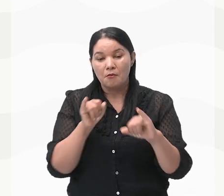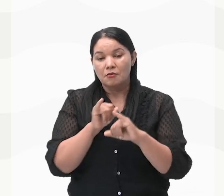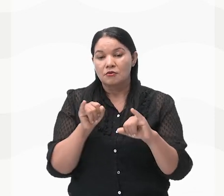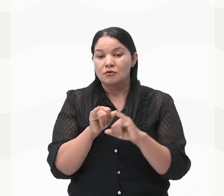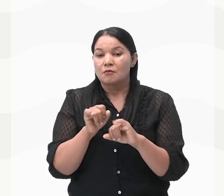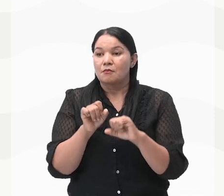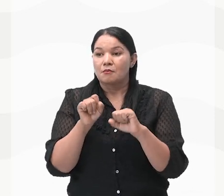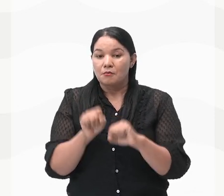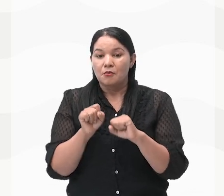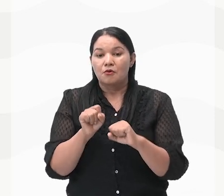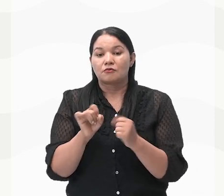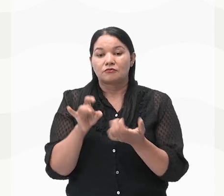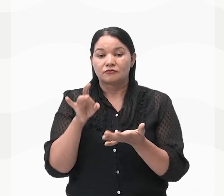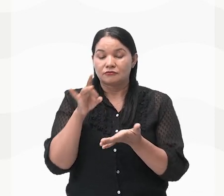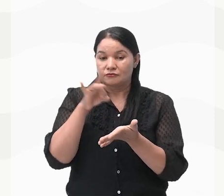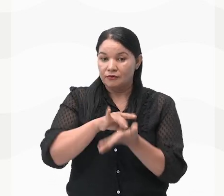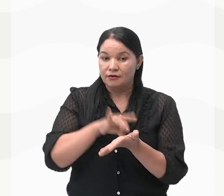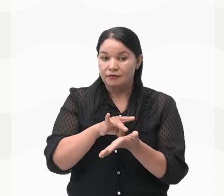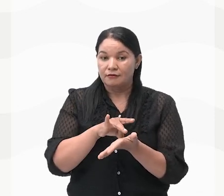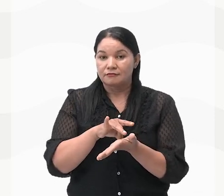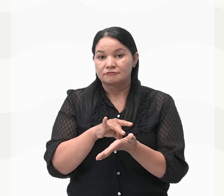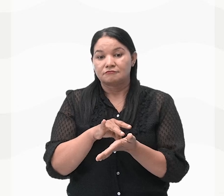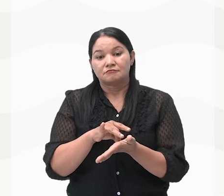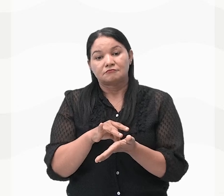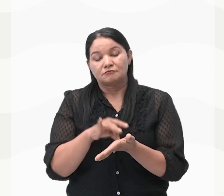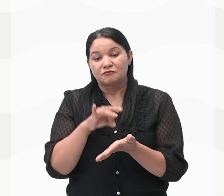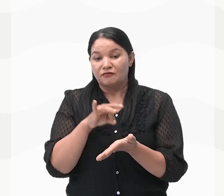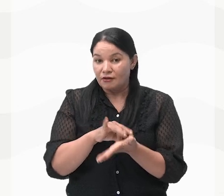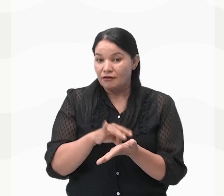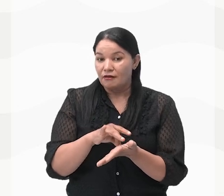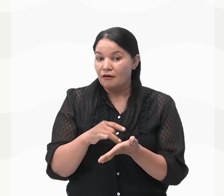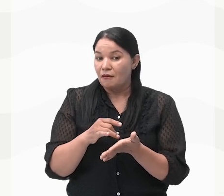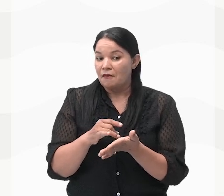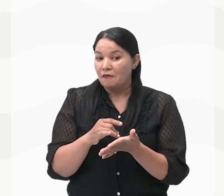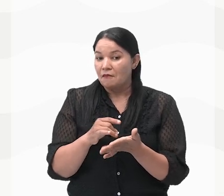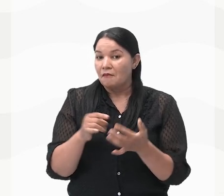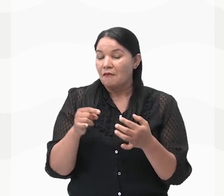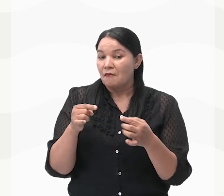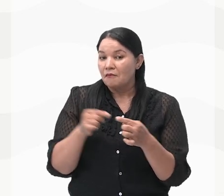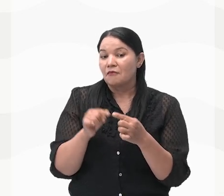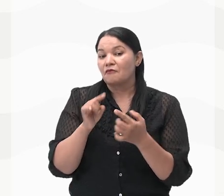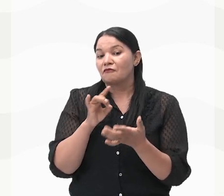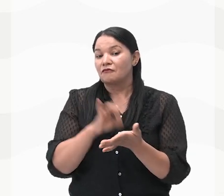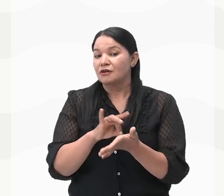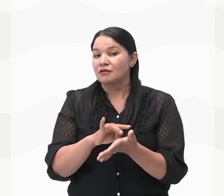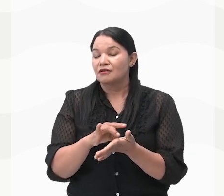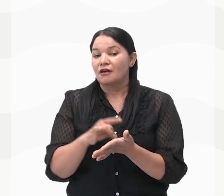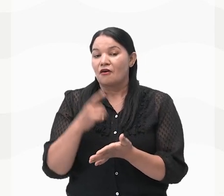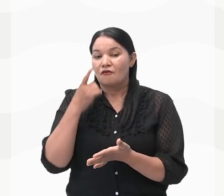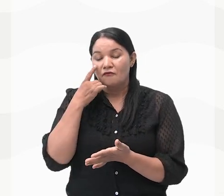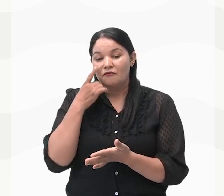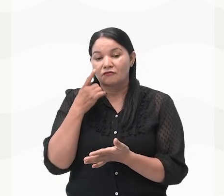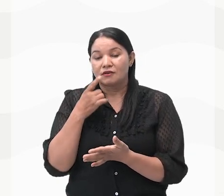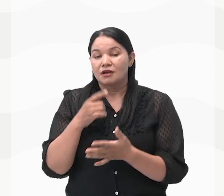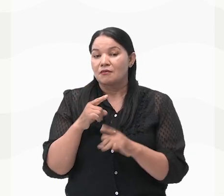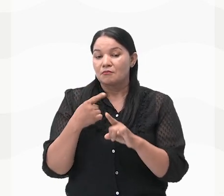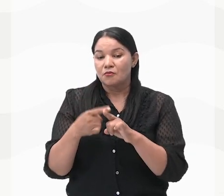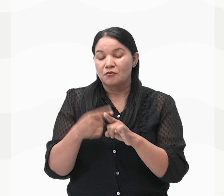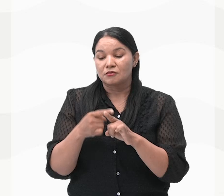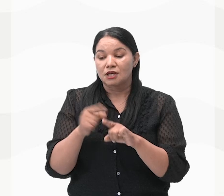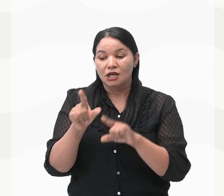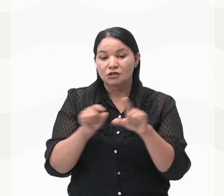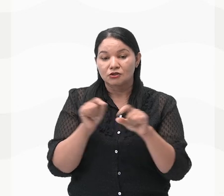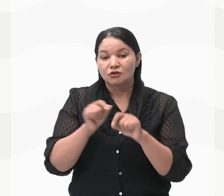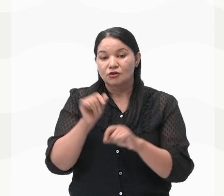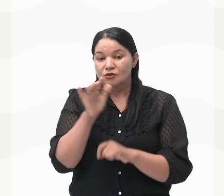que essa história ela pode ser real. Então, a escolha desse cenário, ela não é acidental. Ela foi